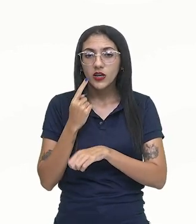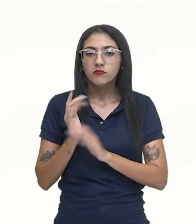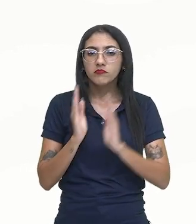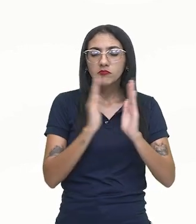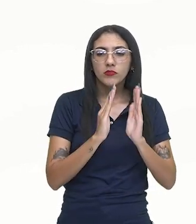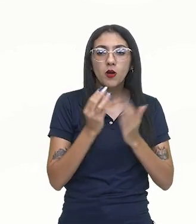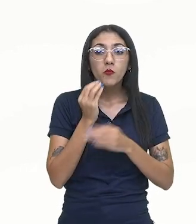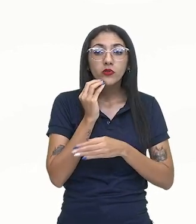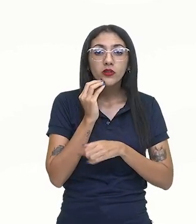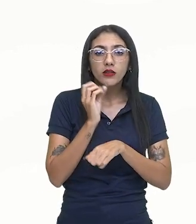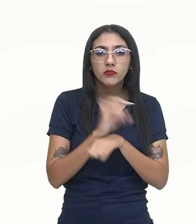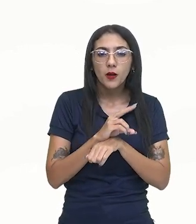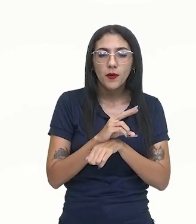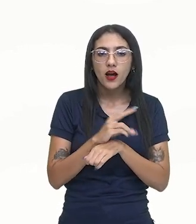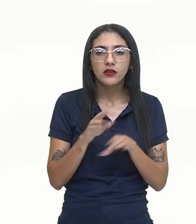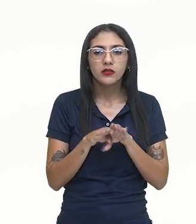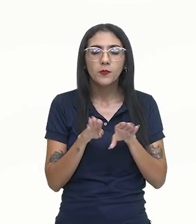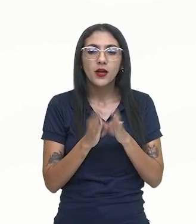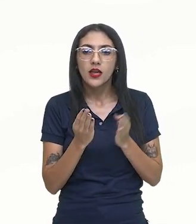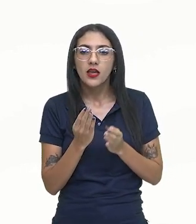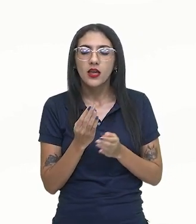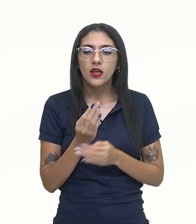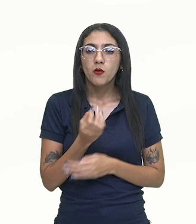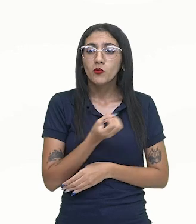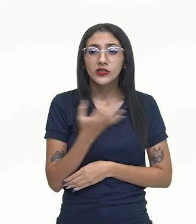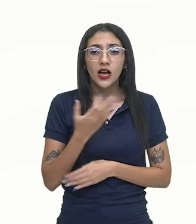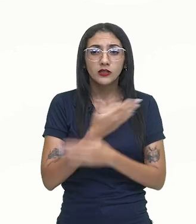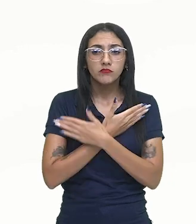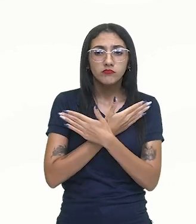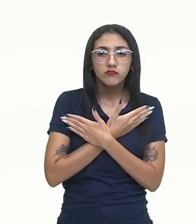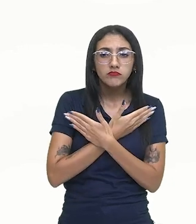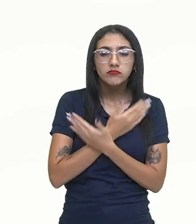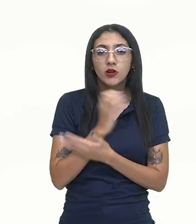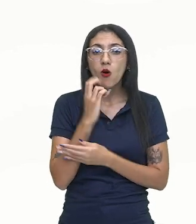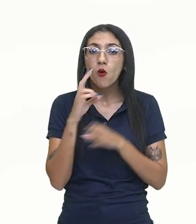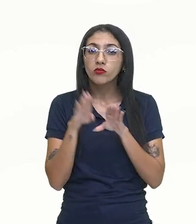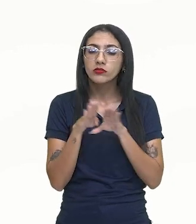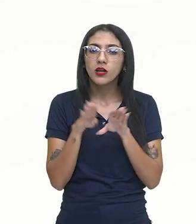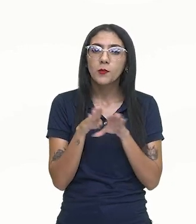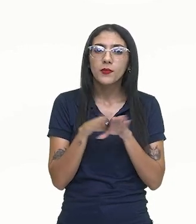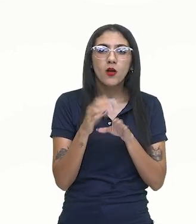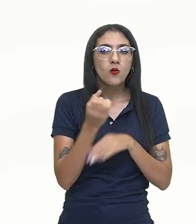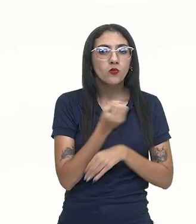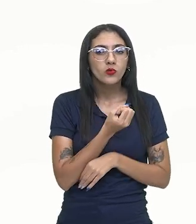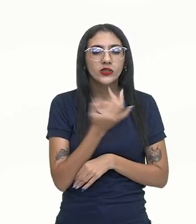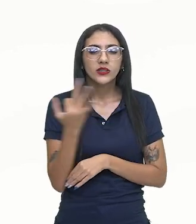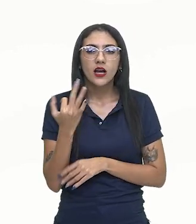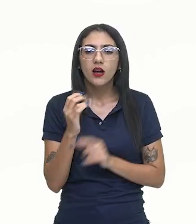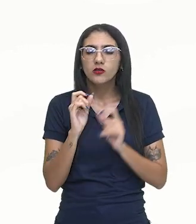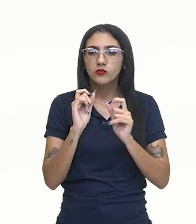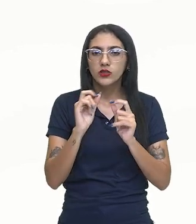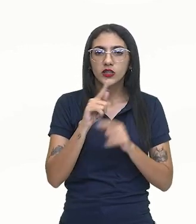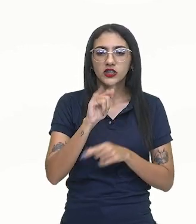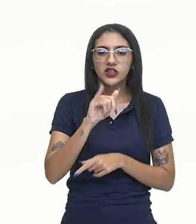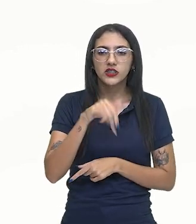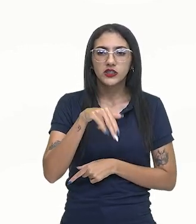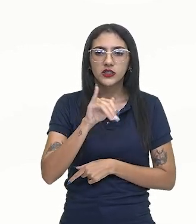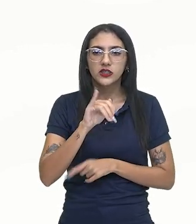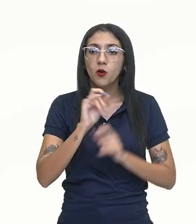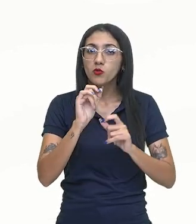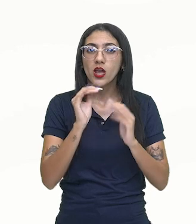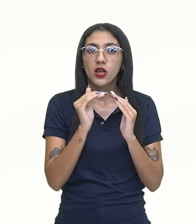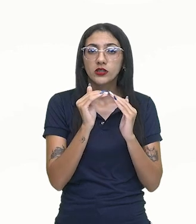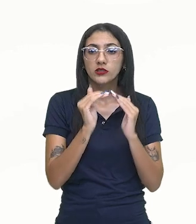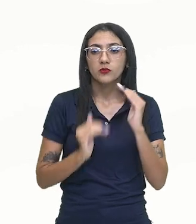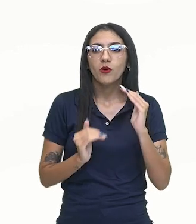de serviços, o nível de desemprego, o coeficiente de Gini, ou de Gini, né, que é o índice de